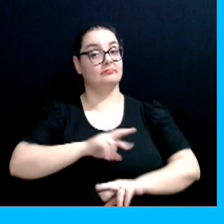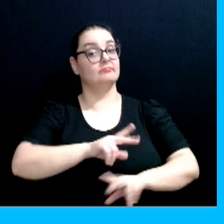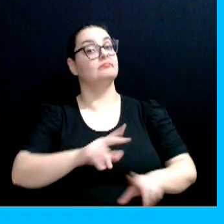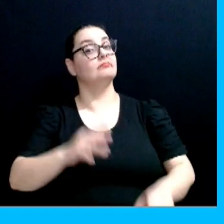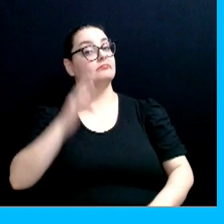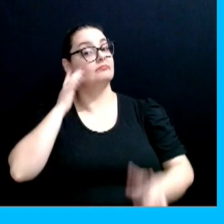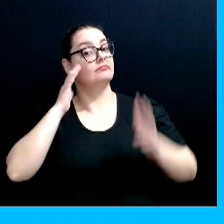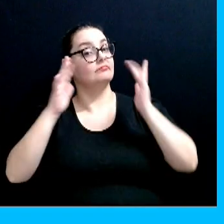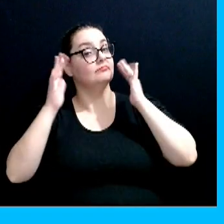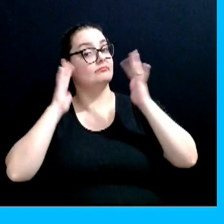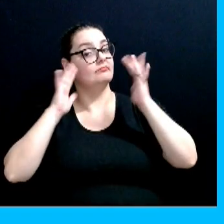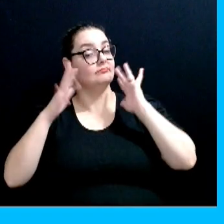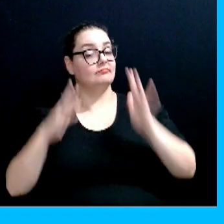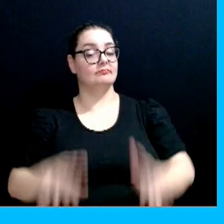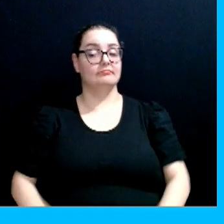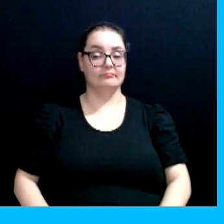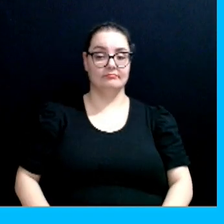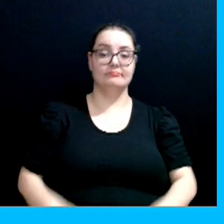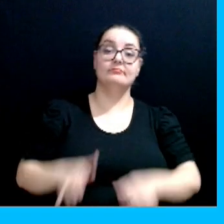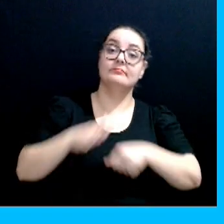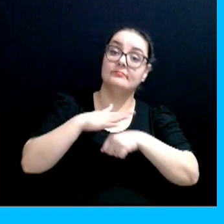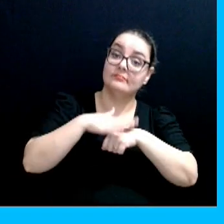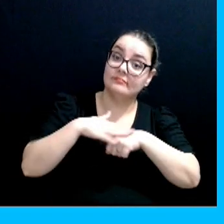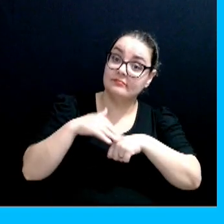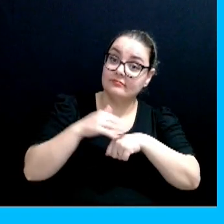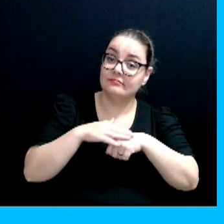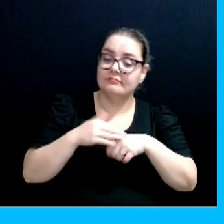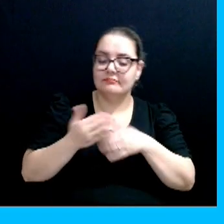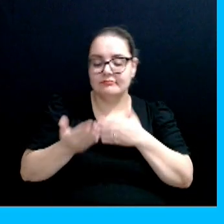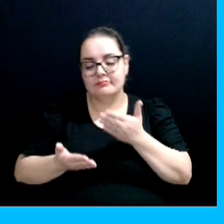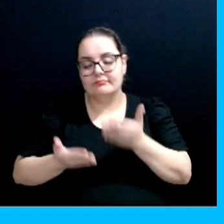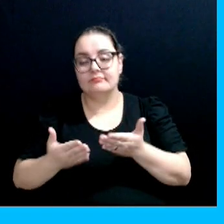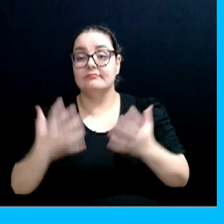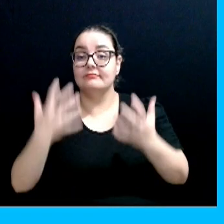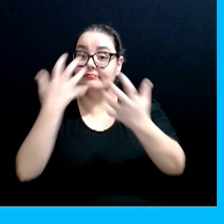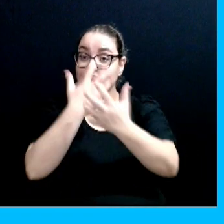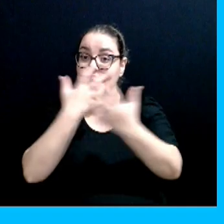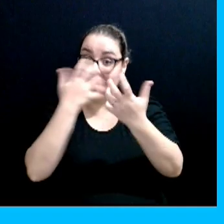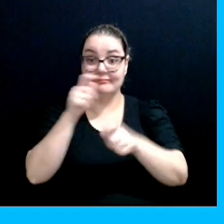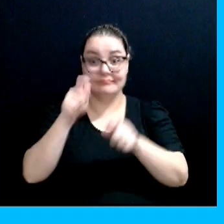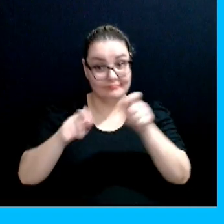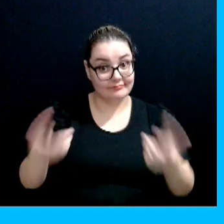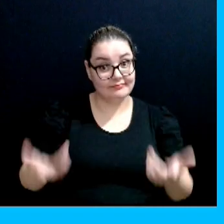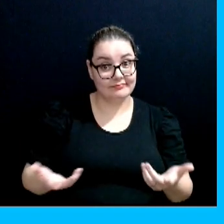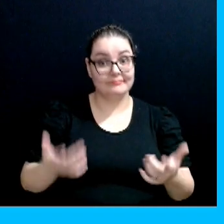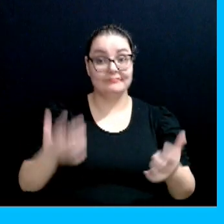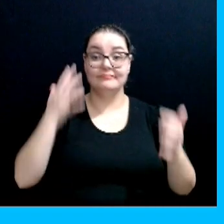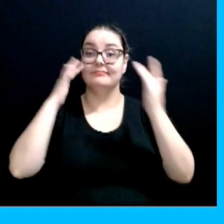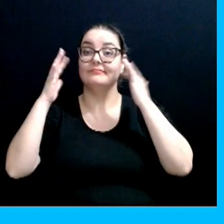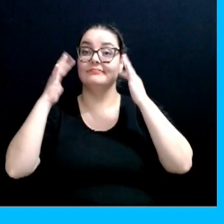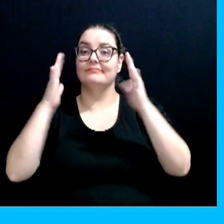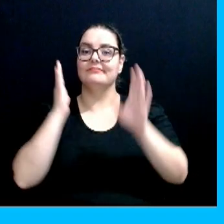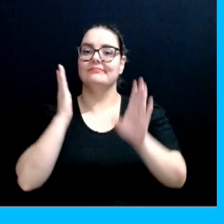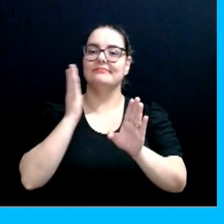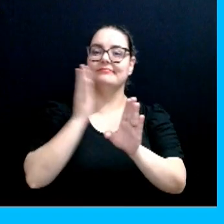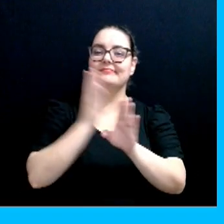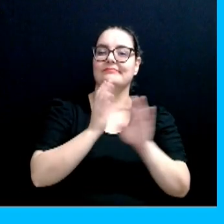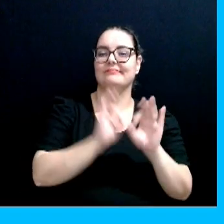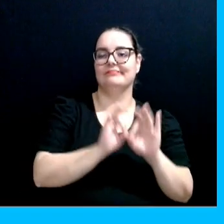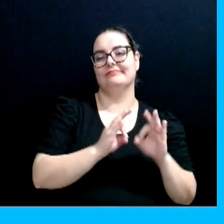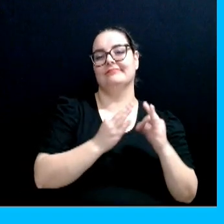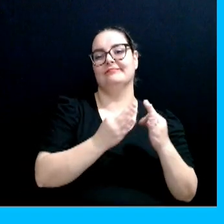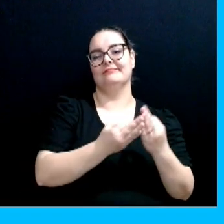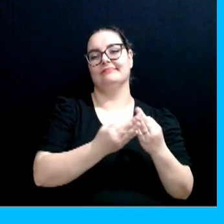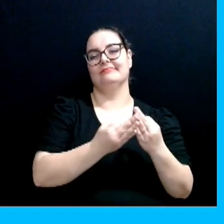imaginavam. Carinhoso, dócil e apaixonado por pessoas, ele sonha em encontrar uma família para chamar